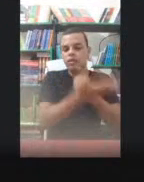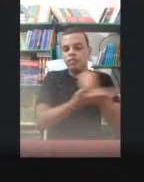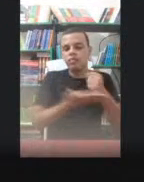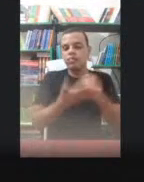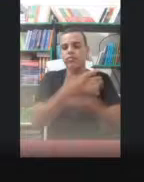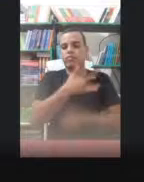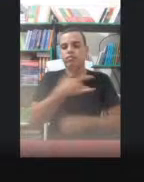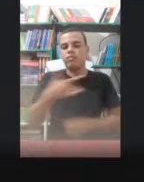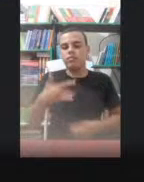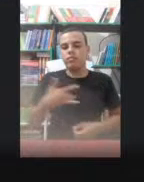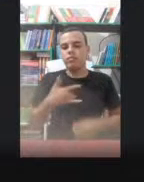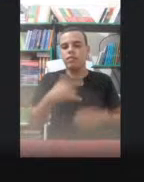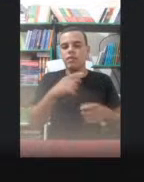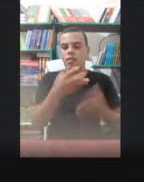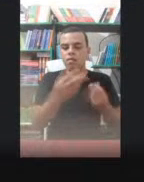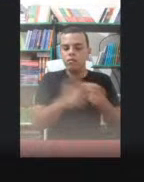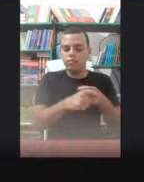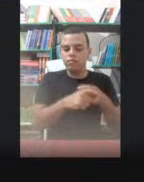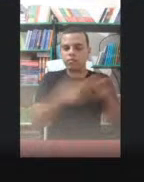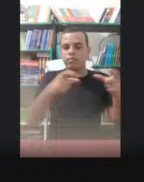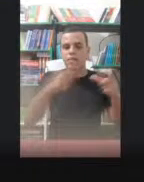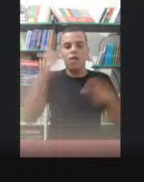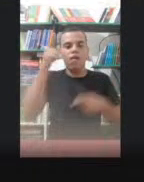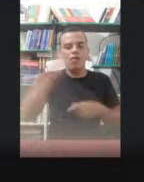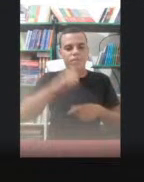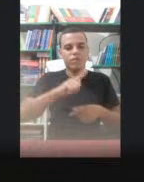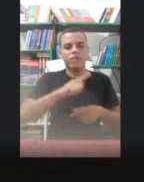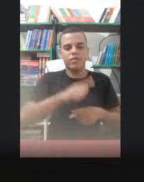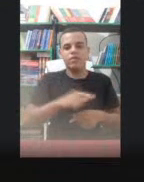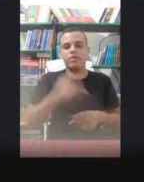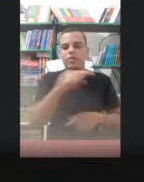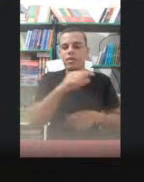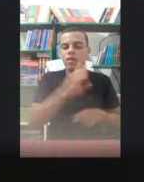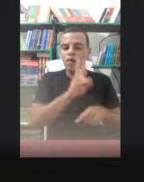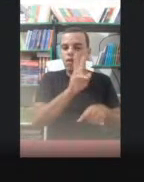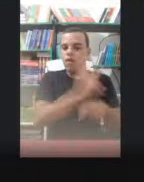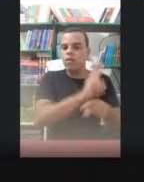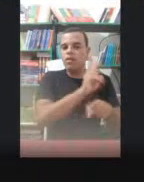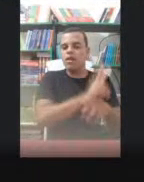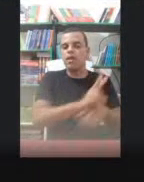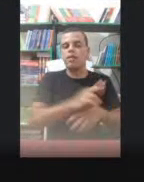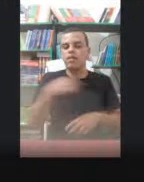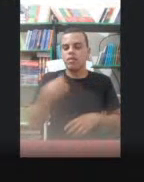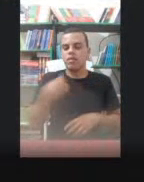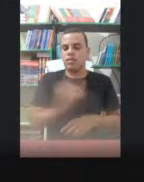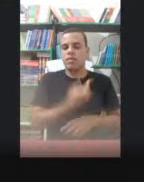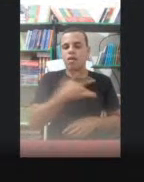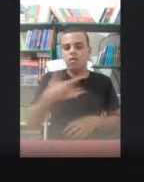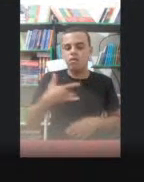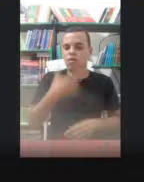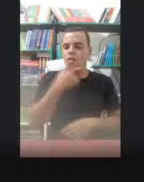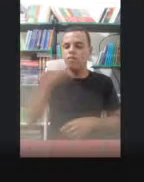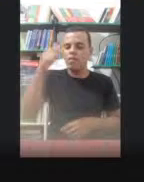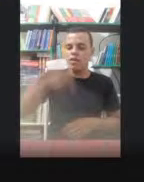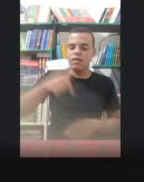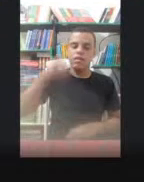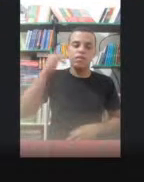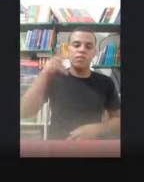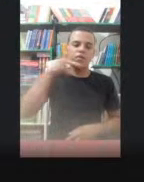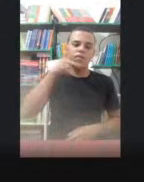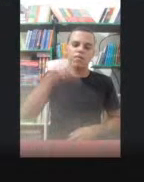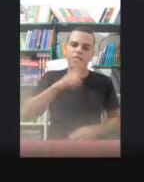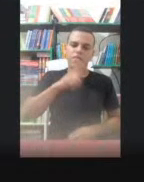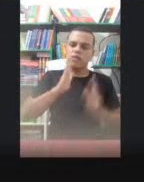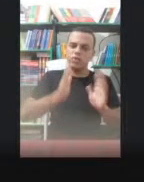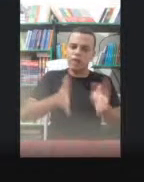a grande conquista mesmo, né, se tratando assim de política pública, política de saúde do homem. E aqui em João Pessoa nós tivemos assim algumas